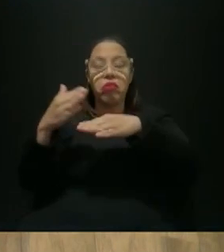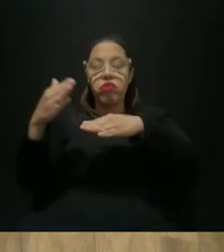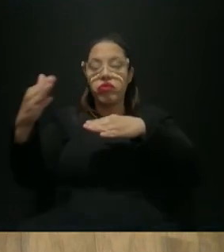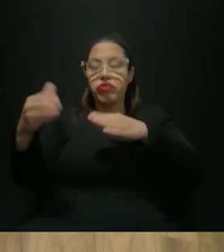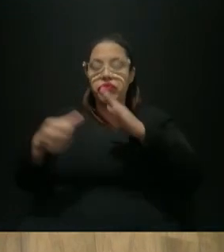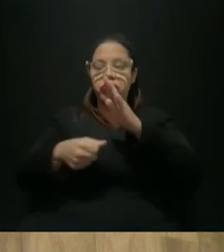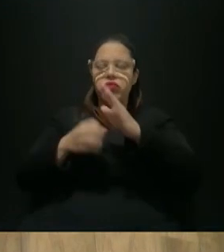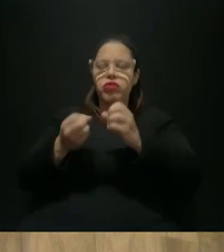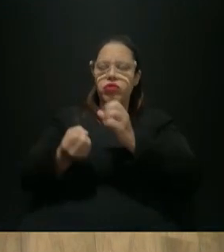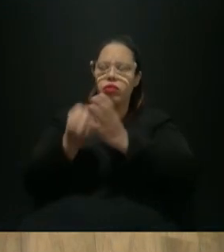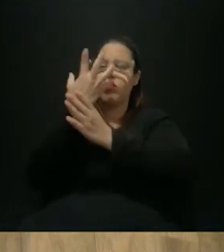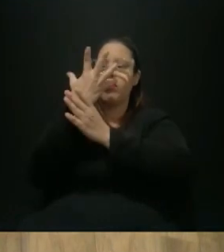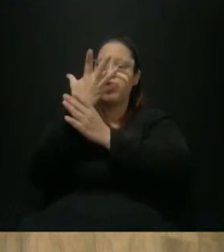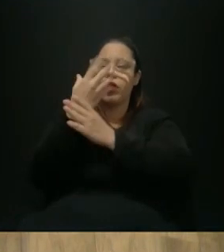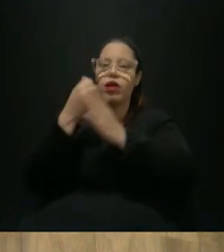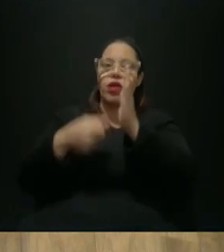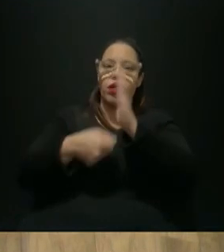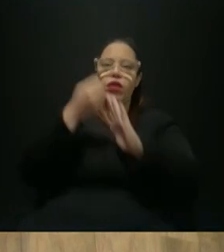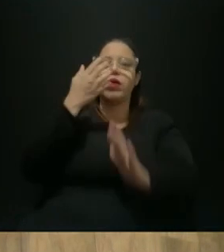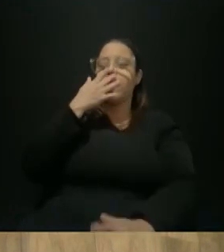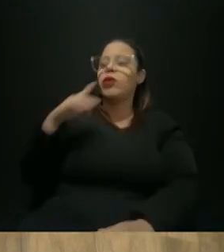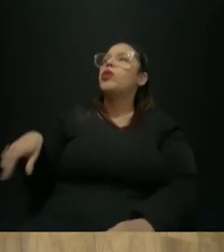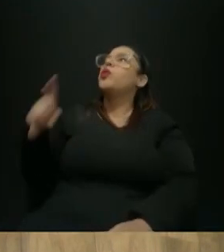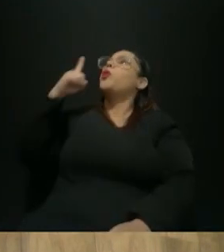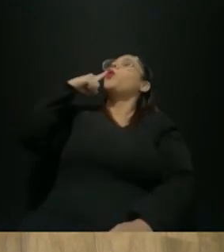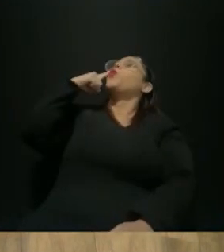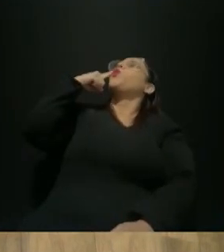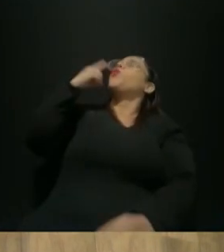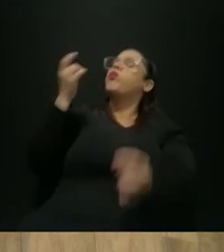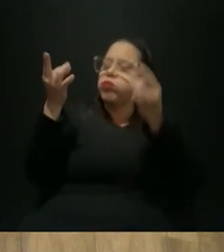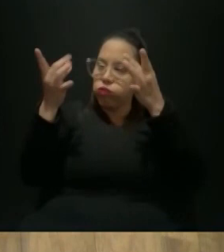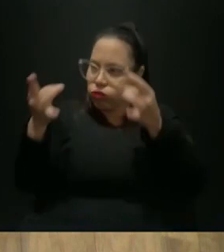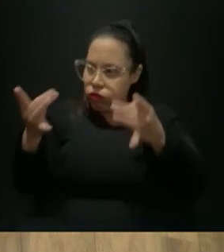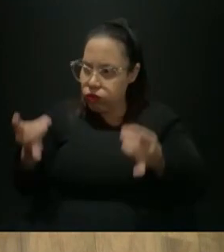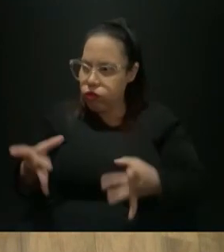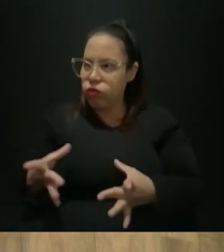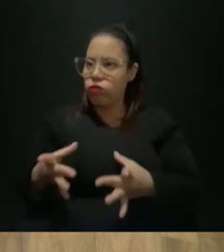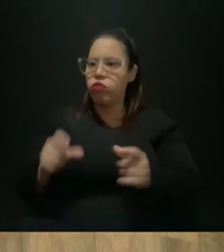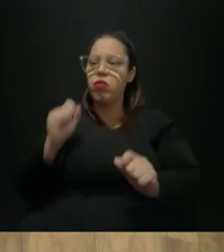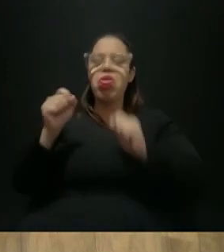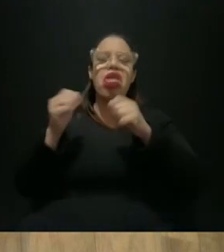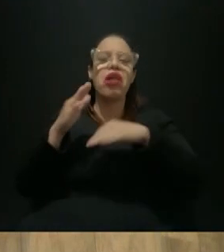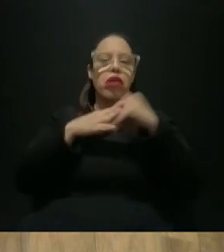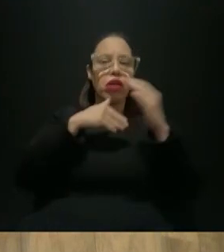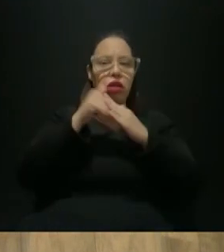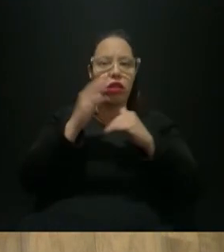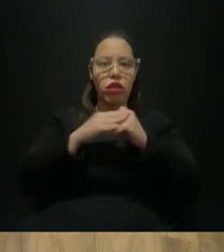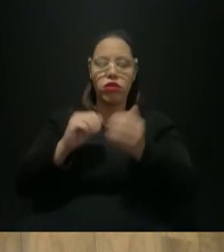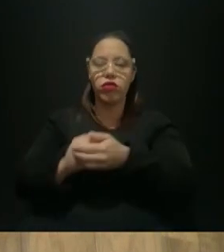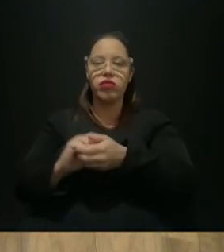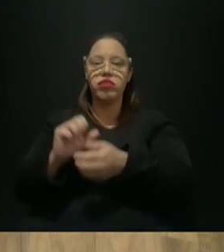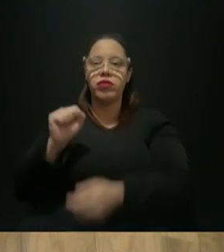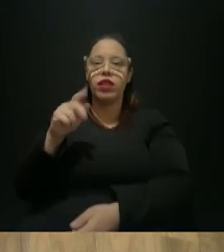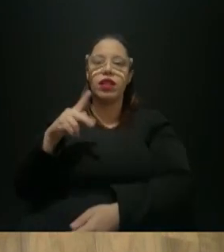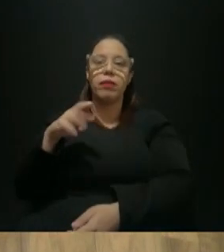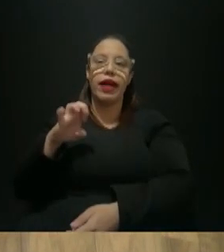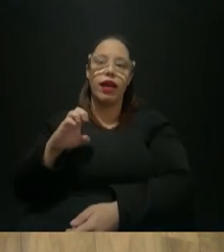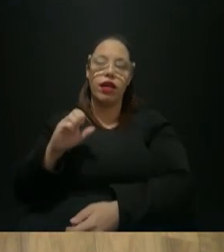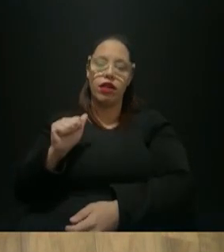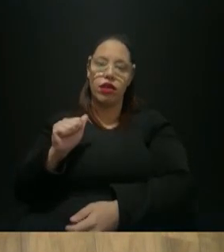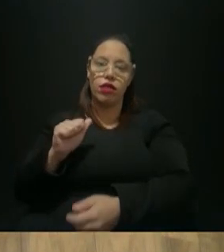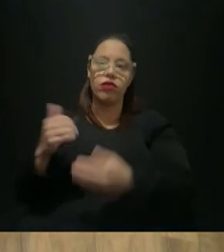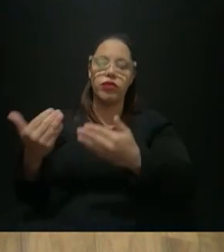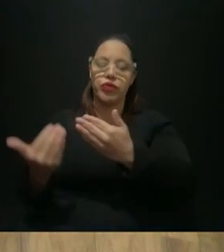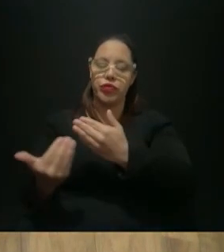essa primeira infância tem um olhar especial desse serviço. O Sapeca ele é um serviço de acolhimento da